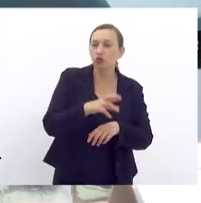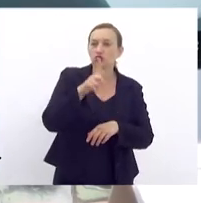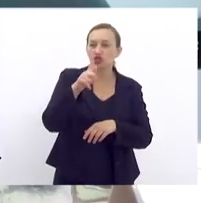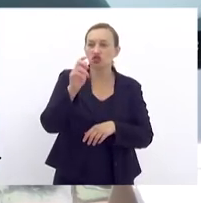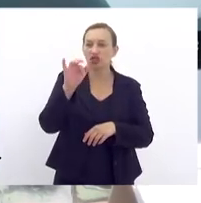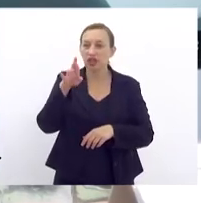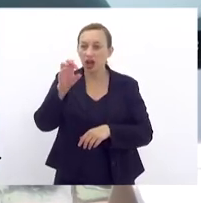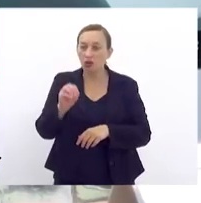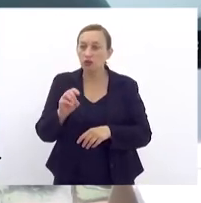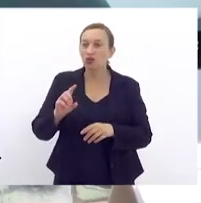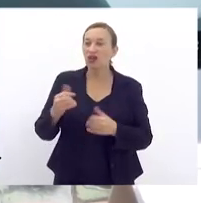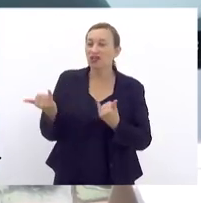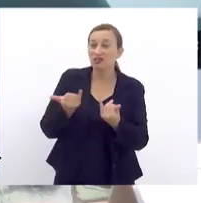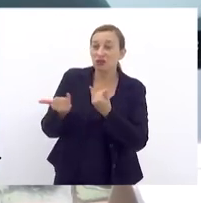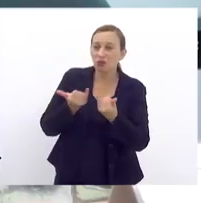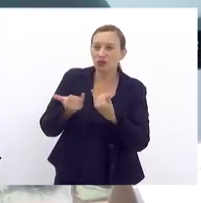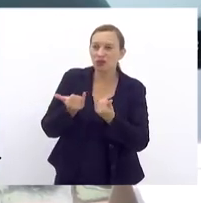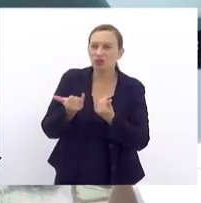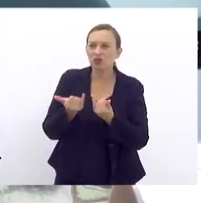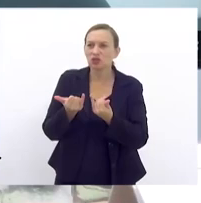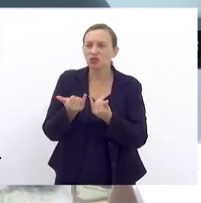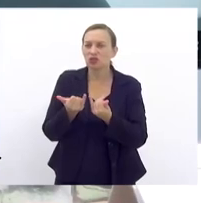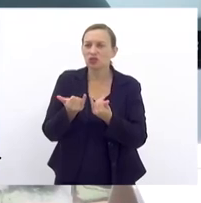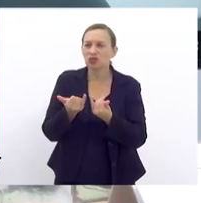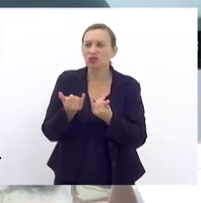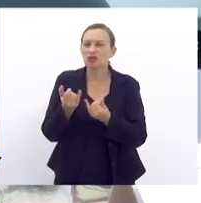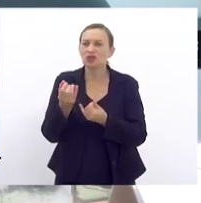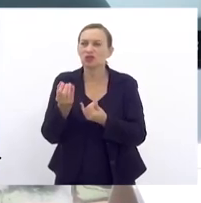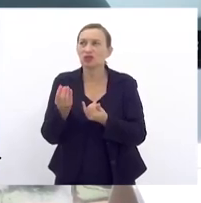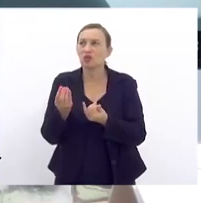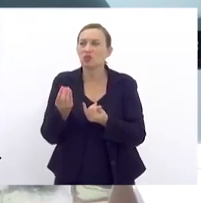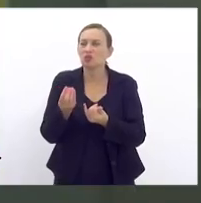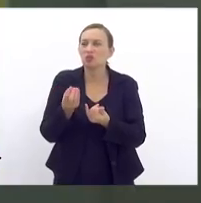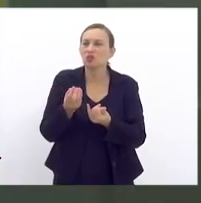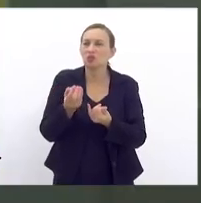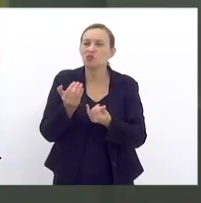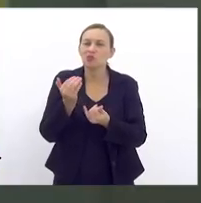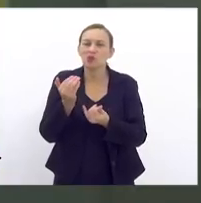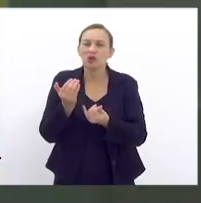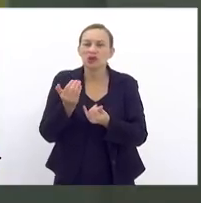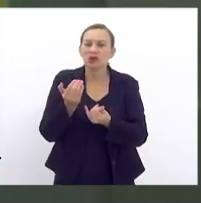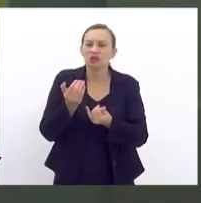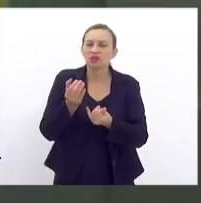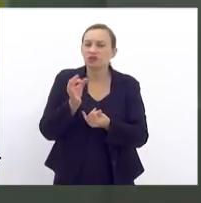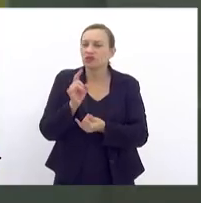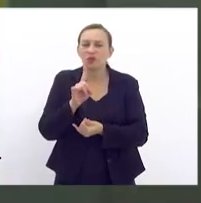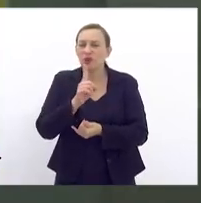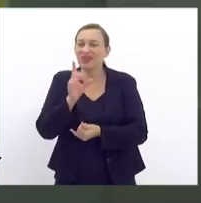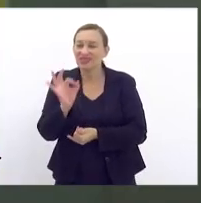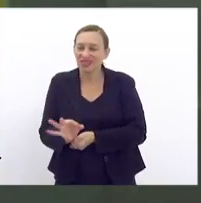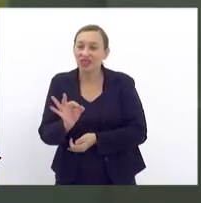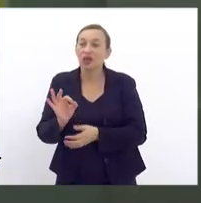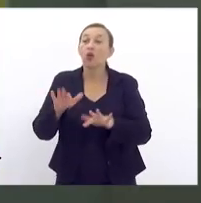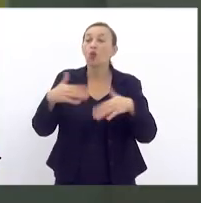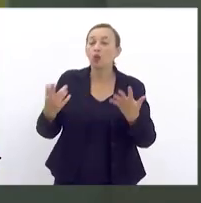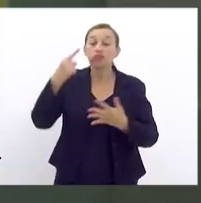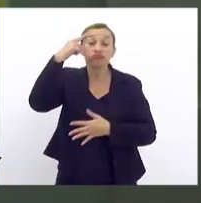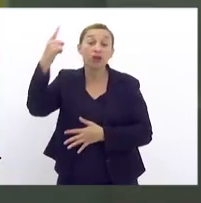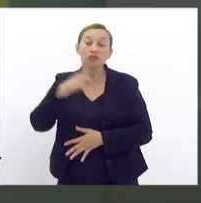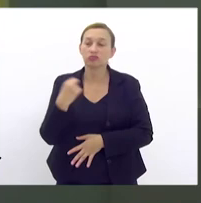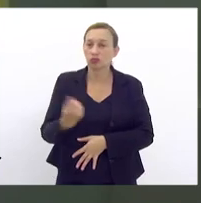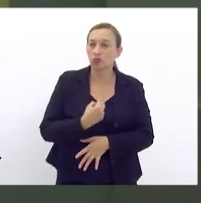esses dados são defasados e não são assertivos Então qual é a nossa ideia a gente